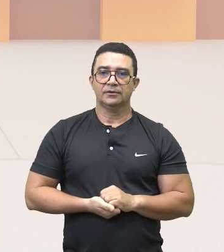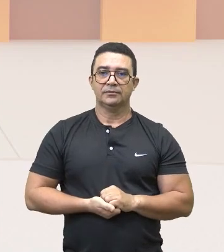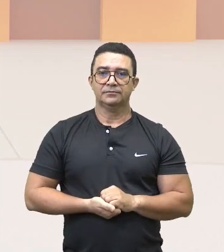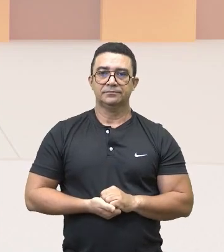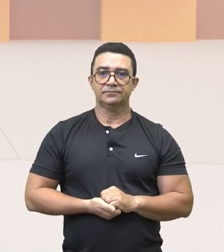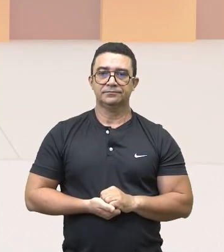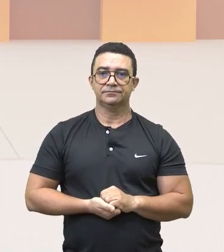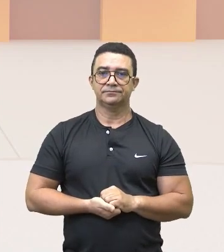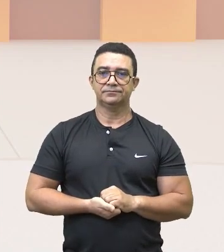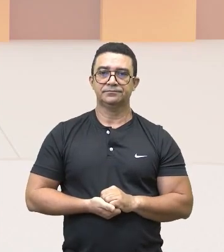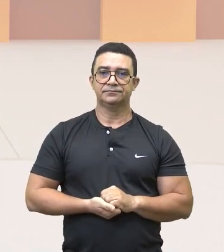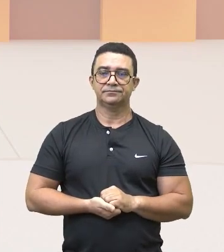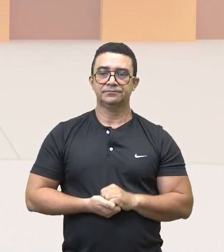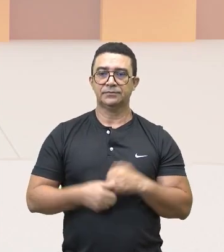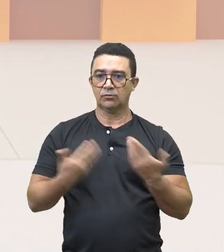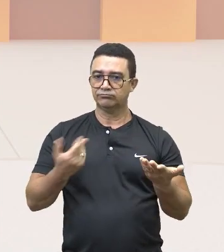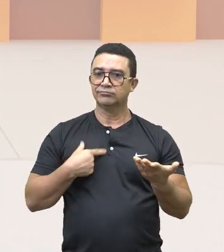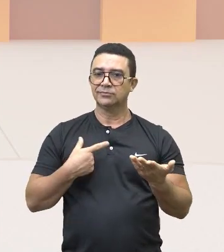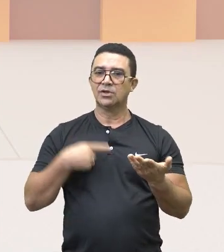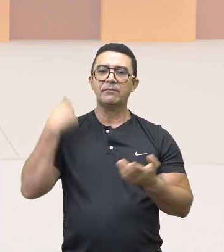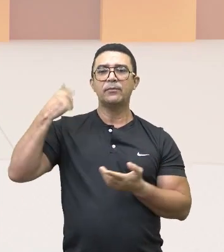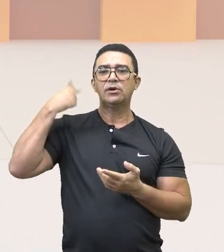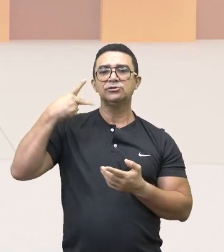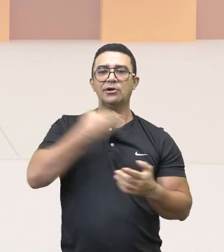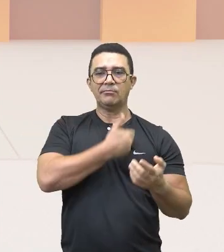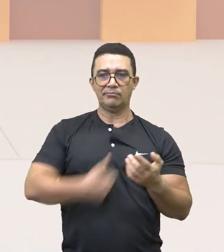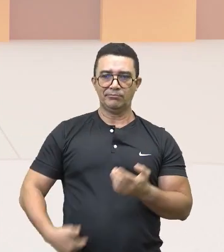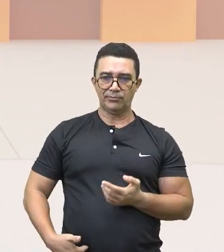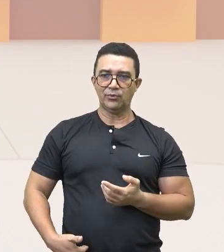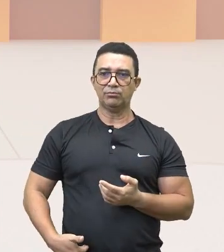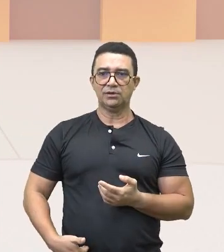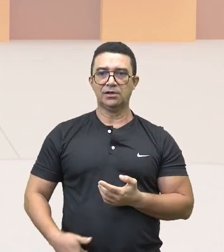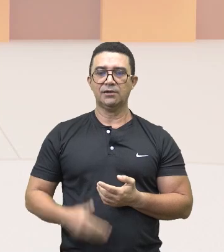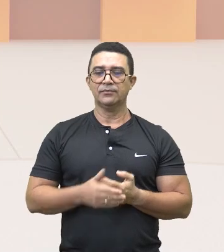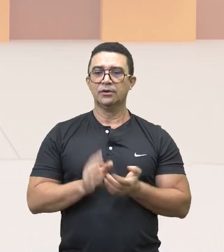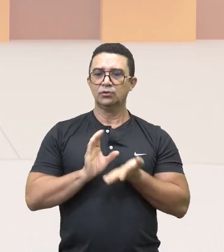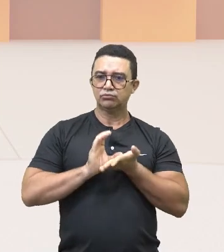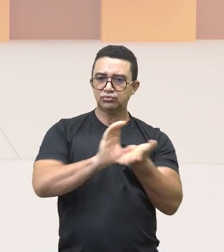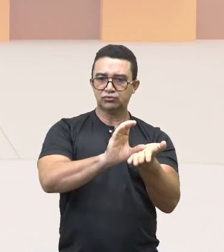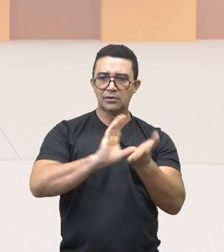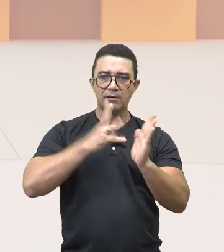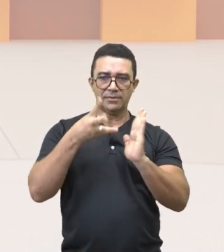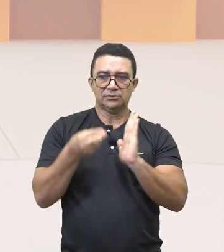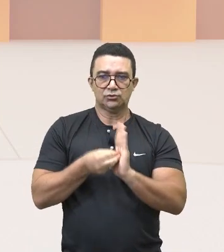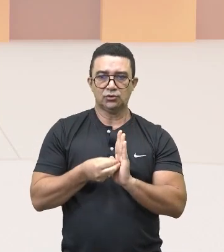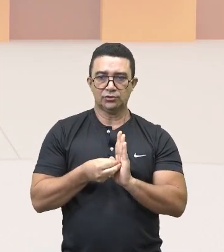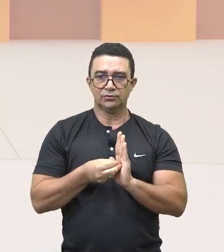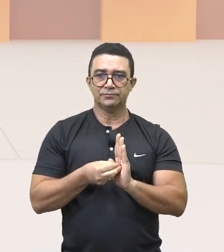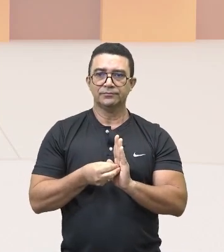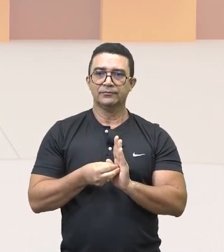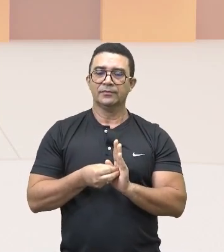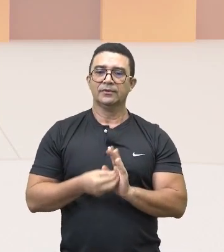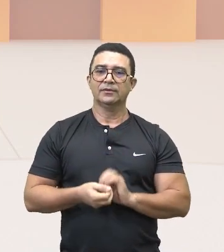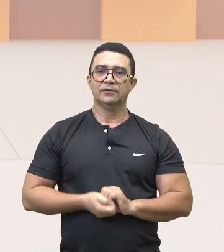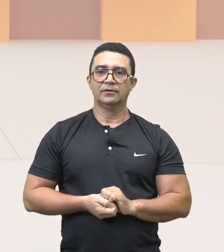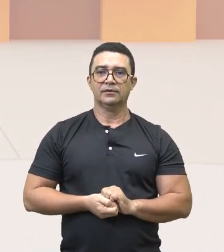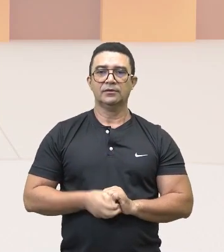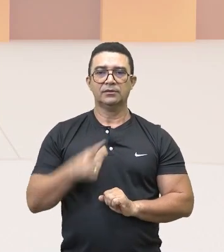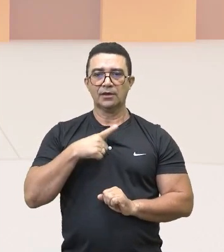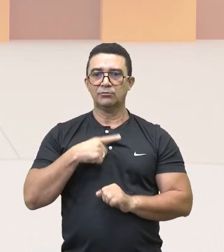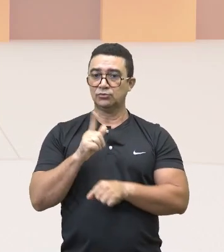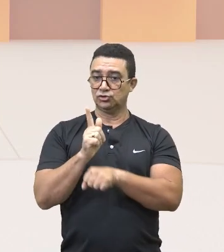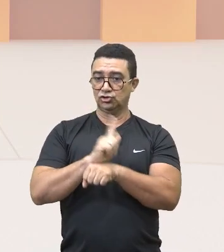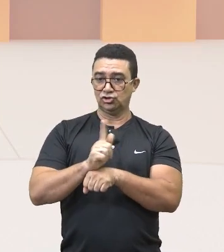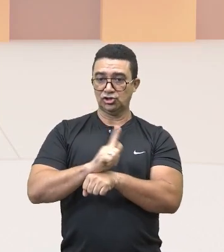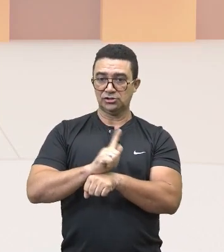próxima tela, com relação às políticas públicas ali do Fundo Amazônia mesmo, né? Continuando ali, a gente tem ali gestão